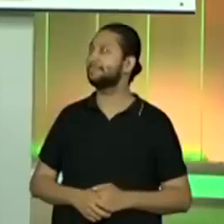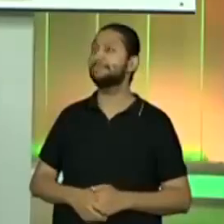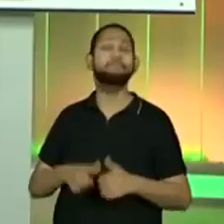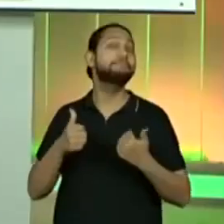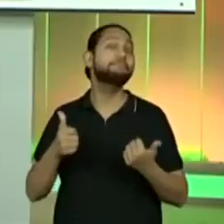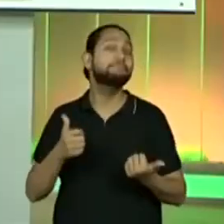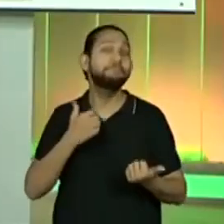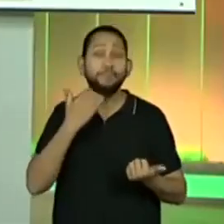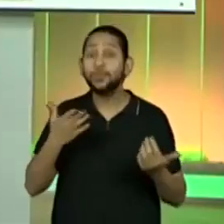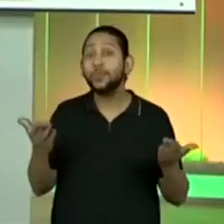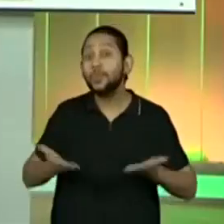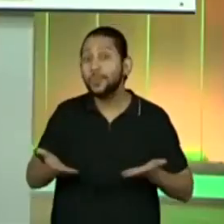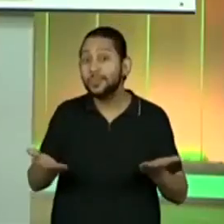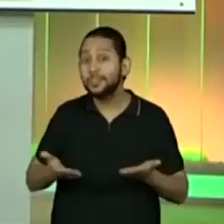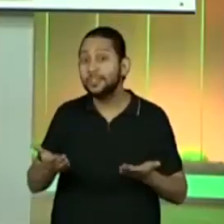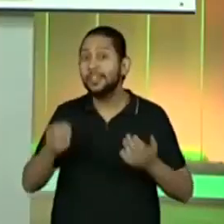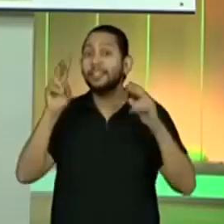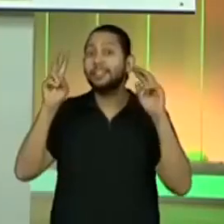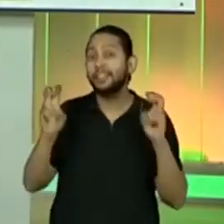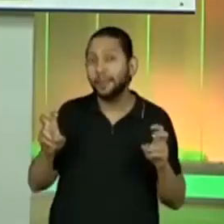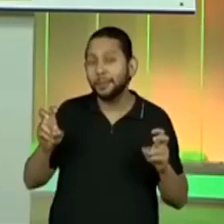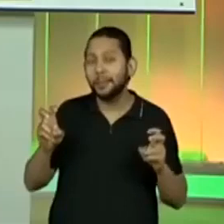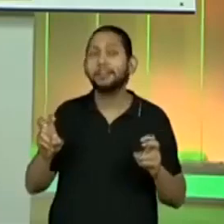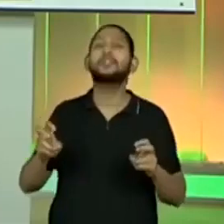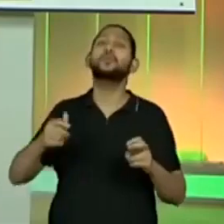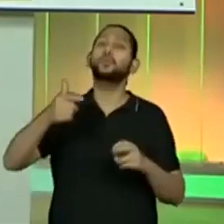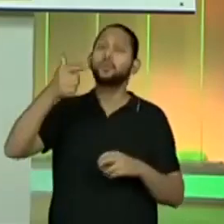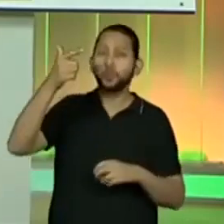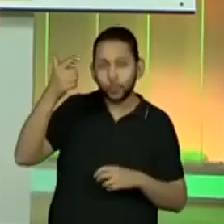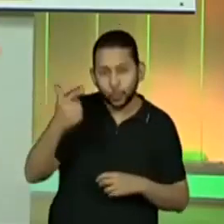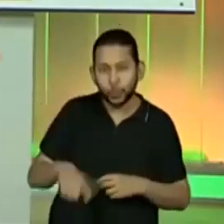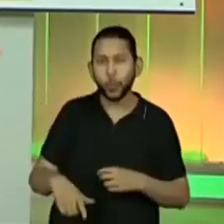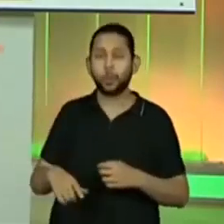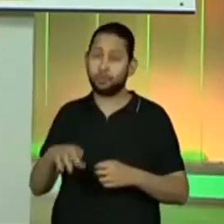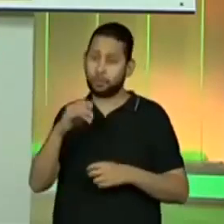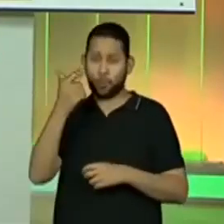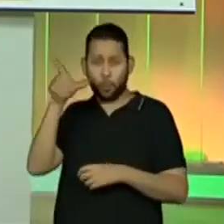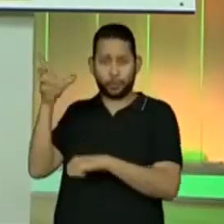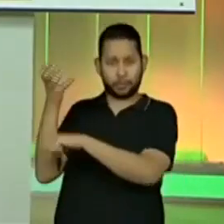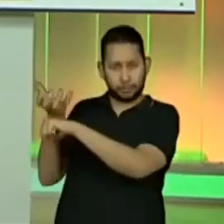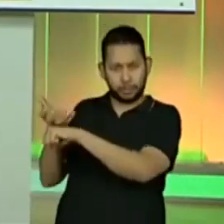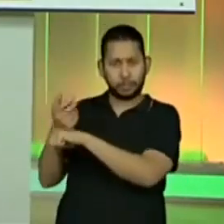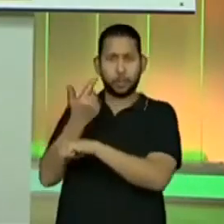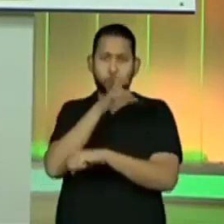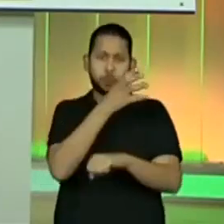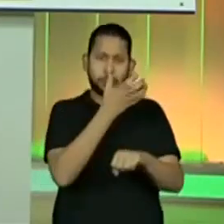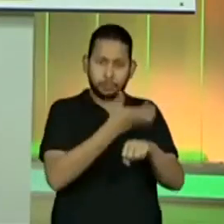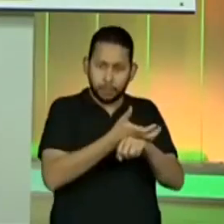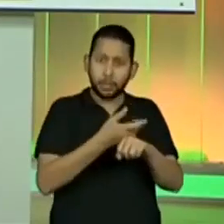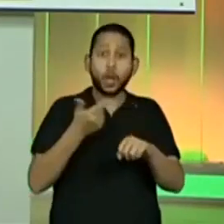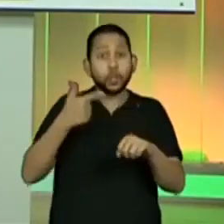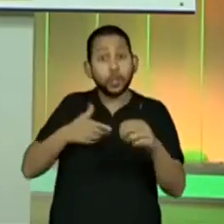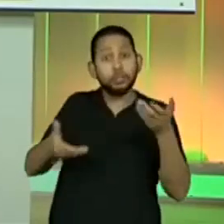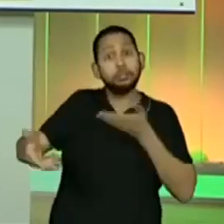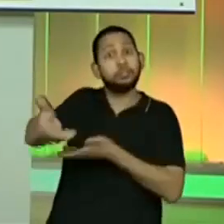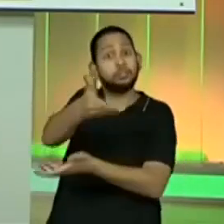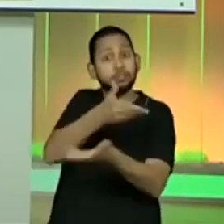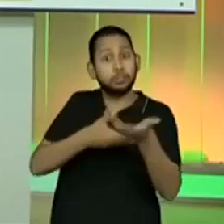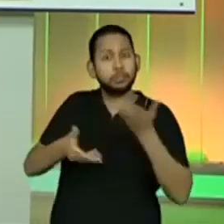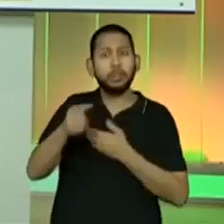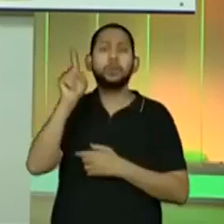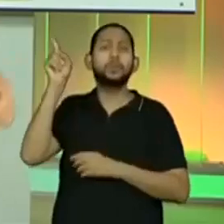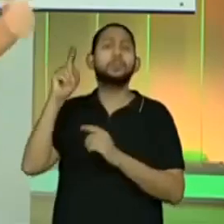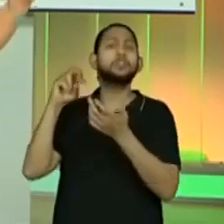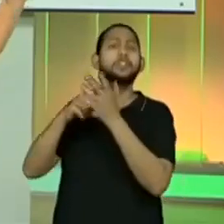que novamente nós voltamos de maneira interdisciplinar, não é? Com astronomia. Na